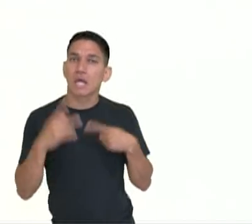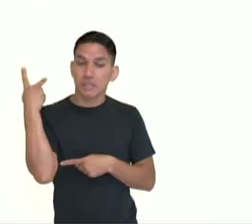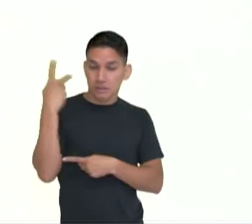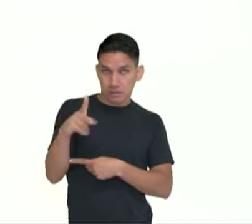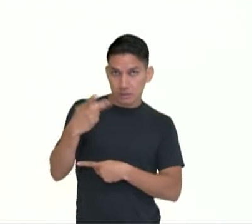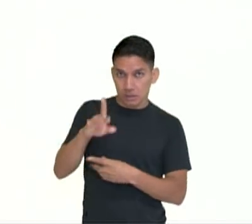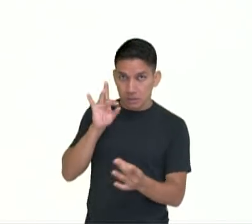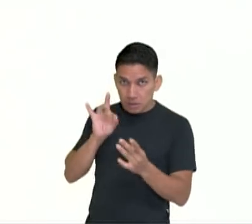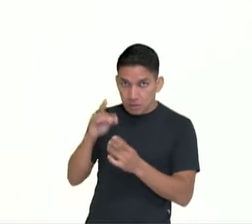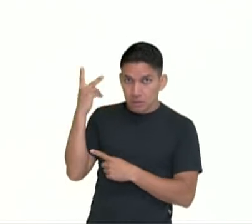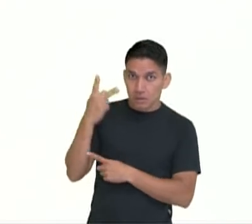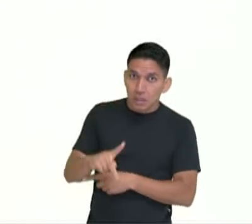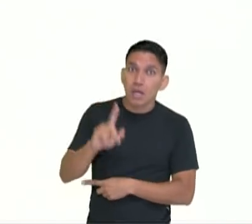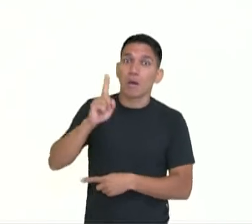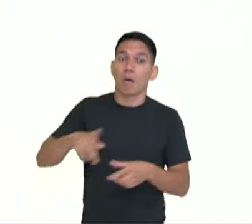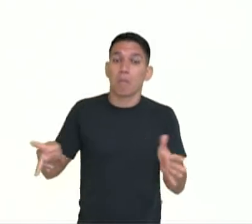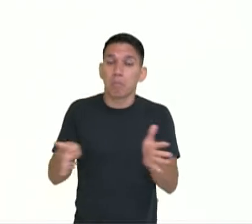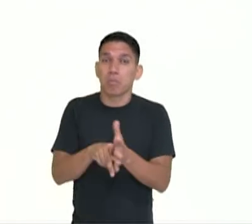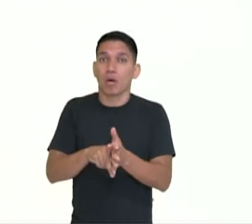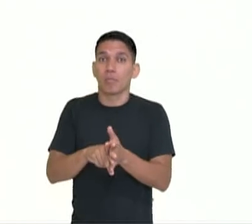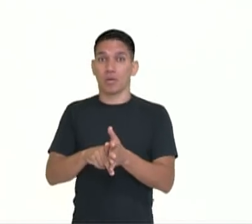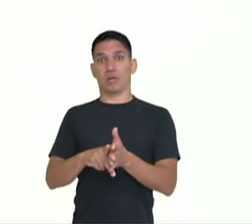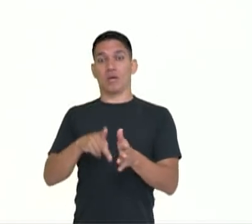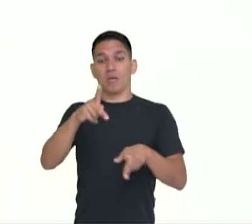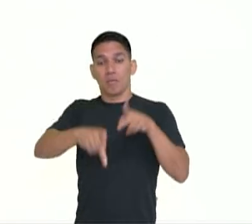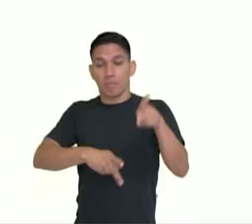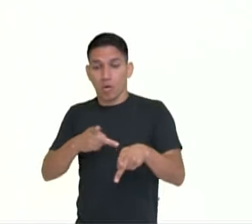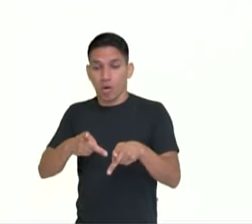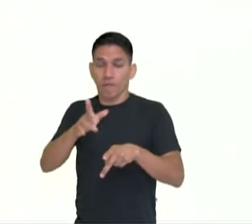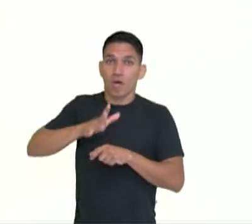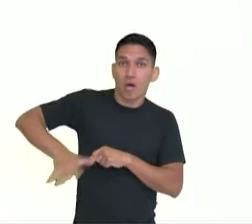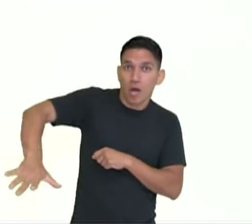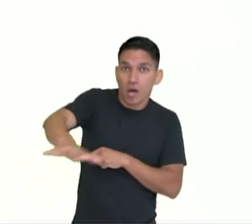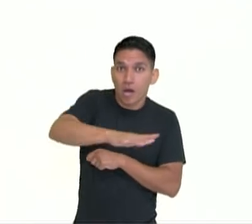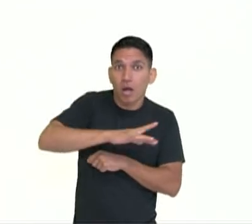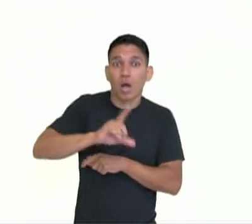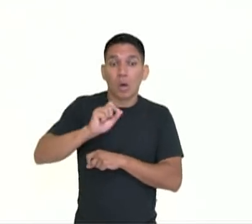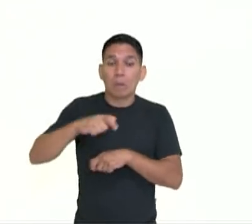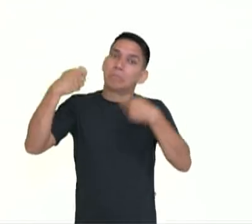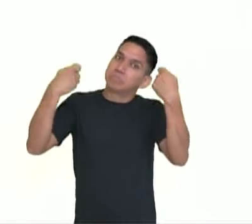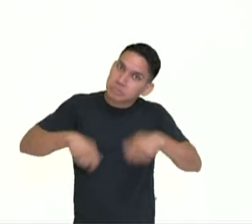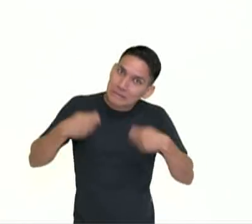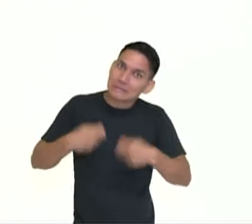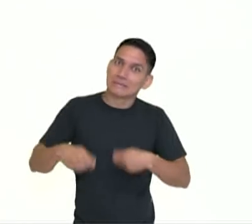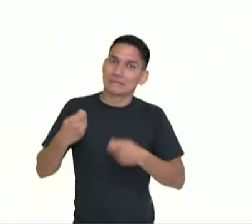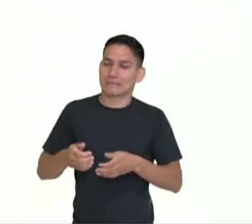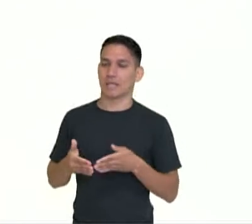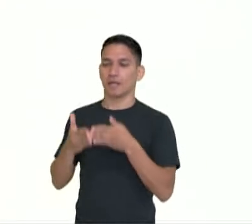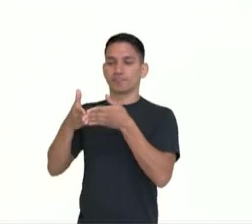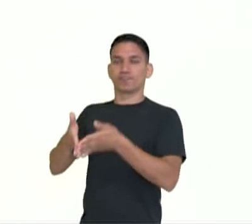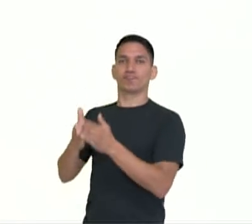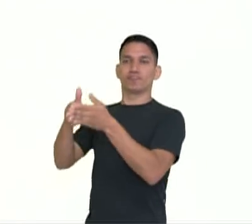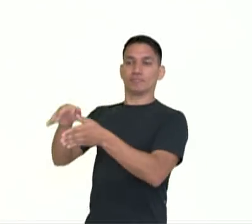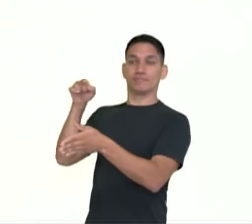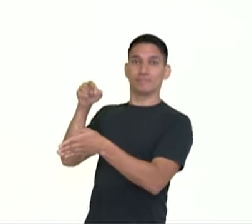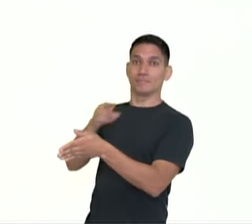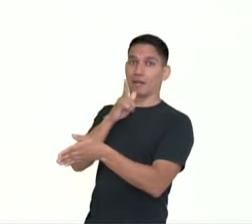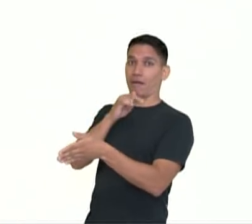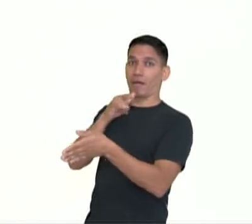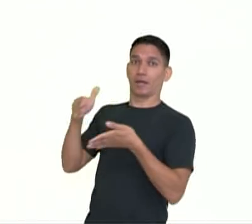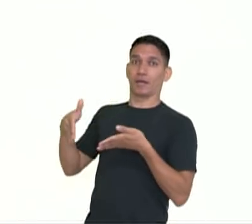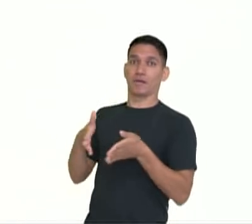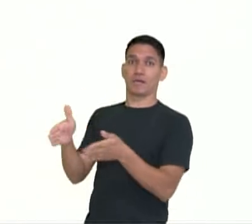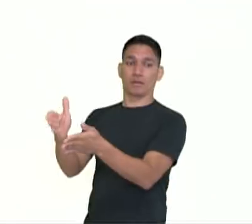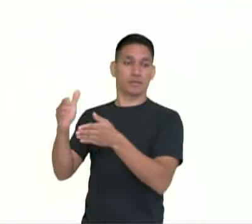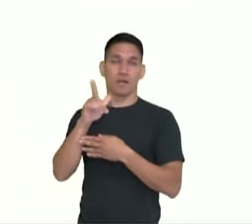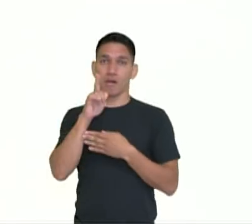Mesopotâmia como civilizações fluviais, isso é, civilizações que dependiam diretamente do rio, tá?